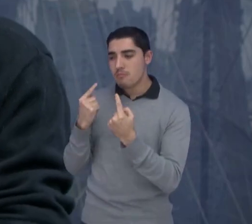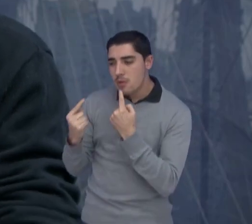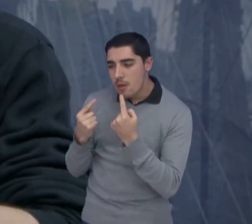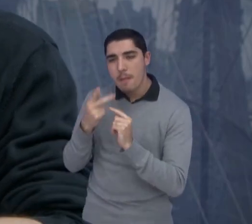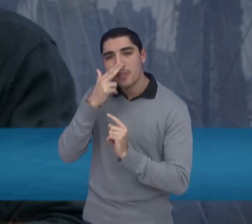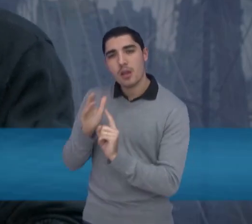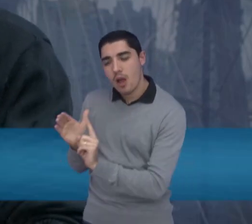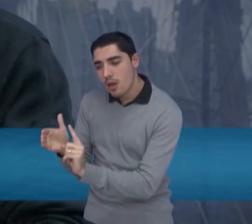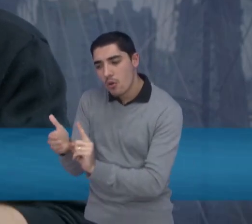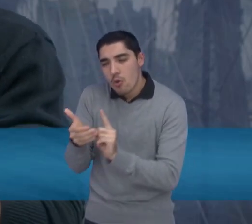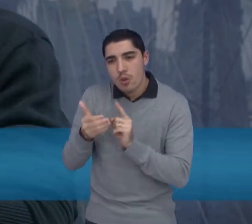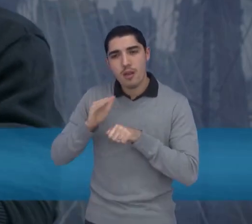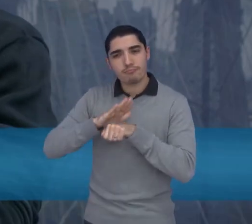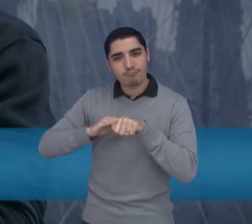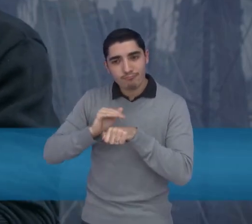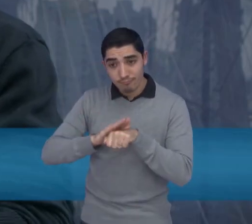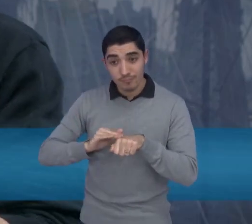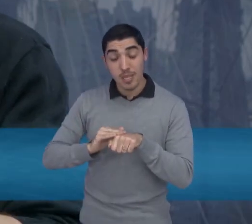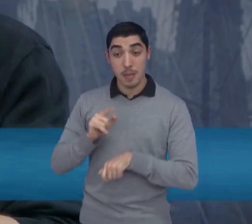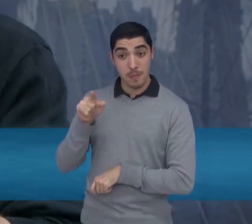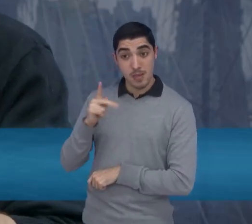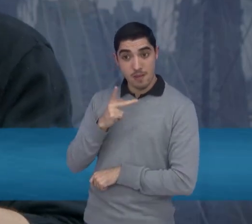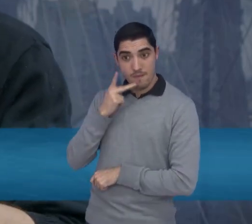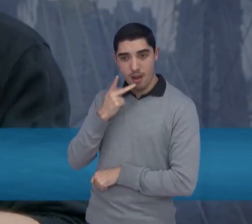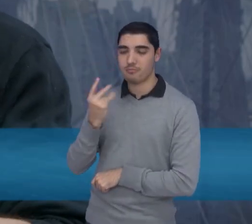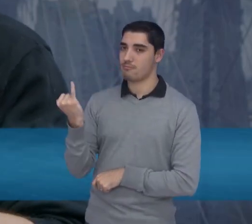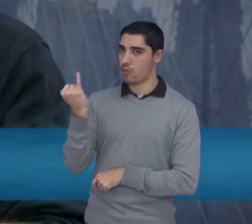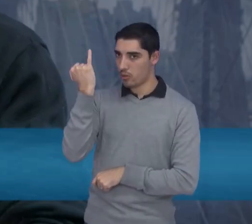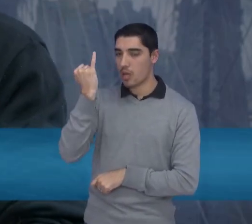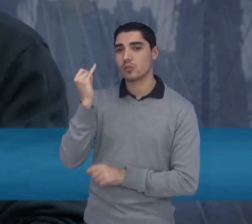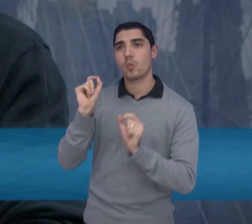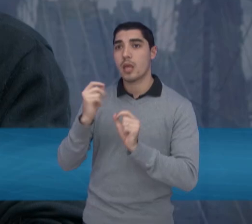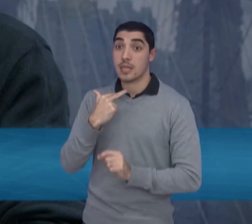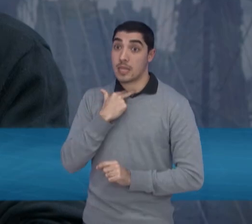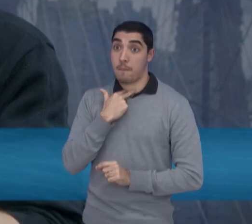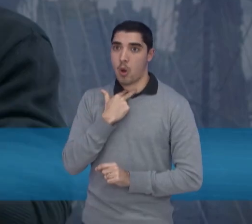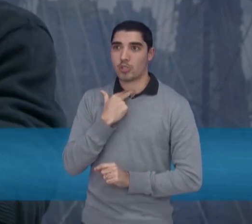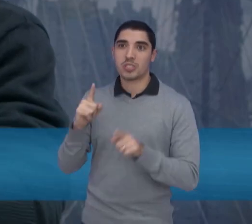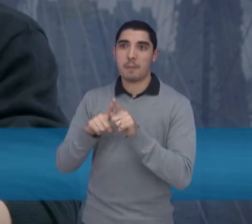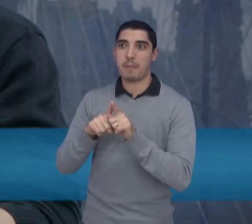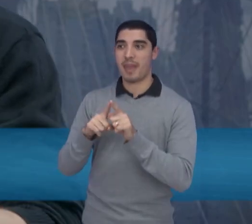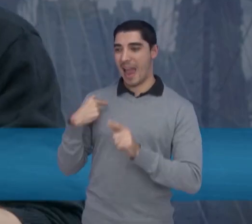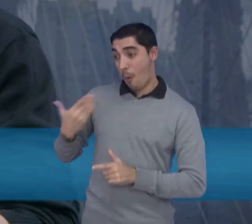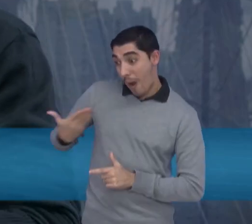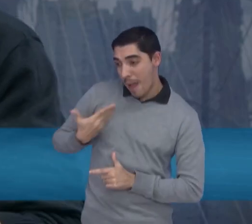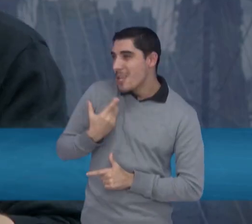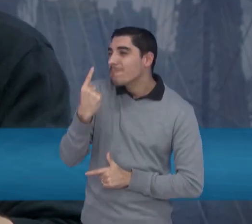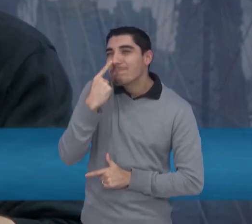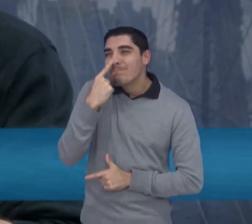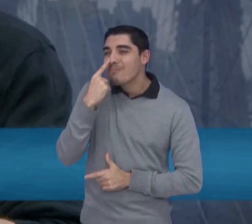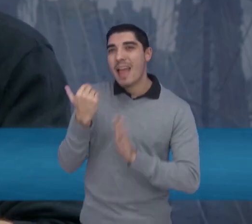e com os pais, eu acho fundamental. Mas, de novo, que você colocou um bom alerta, não é para também ser assim, extremamente amigo, da qual, outro exemplo clínico que eu posso